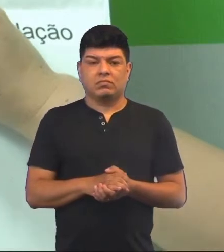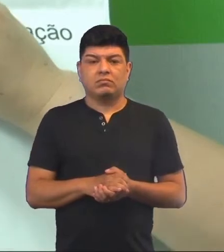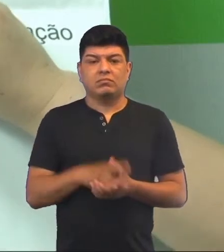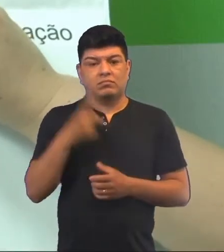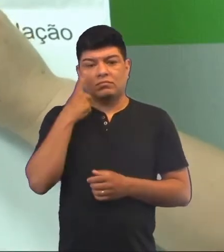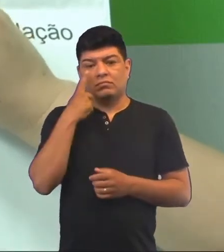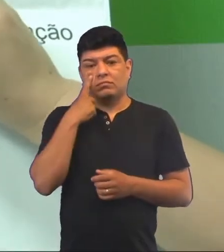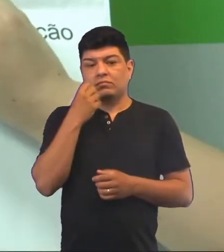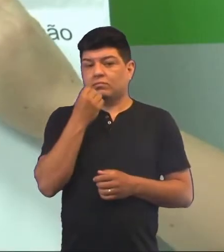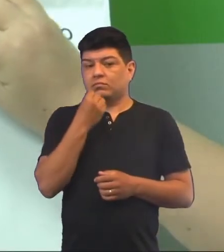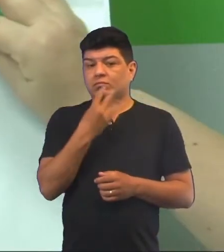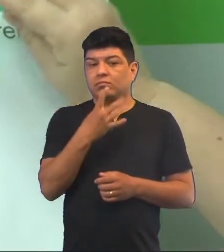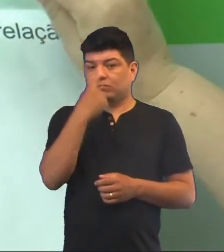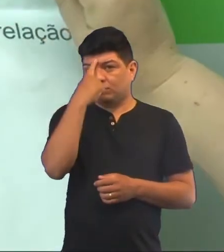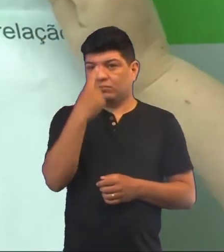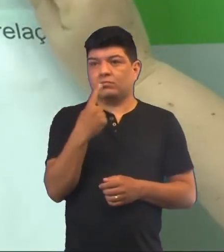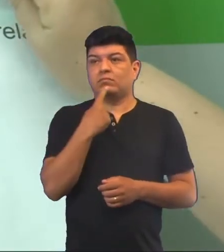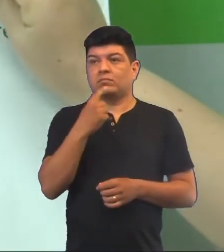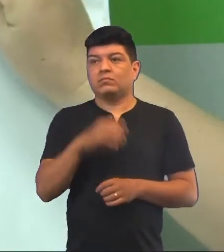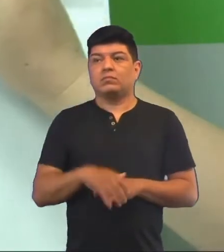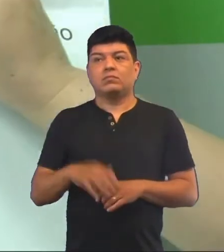Veja bem aqui a imagem.